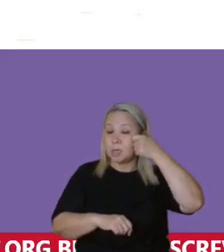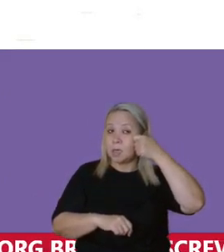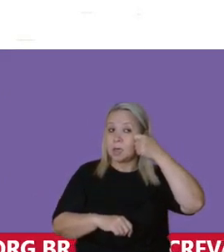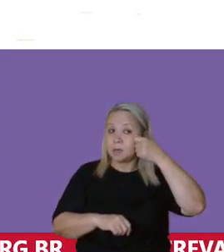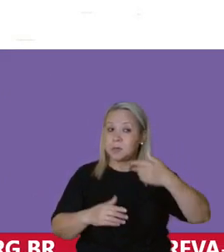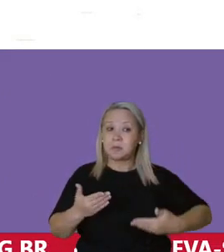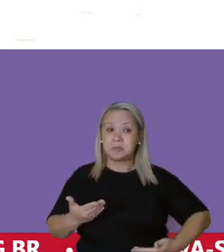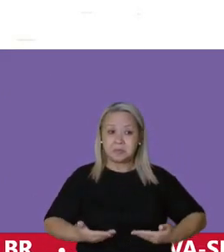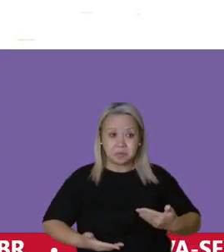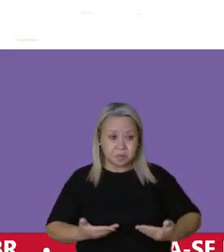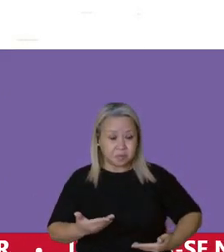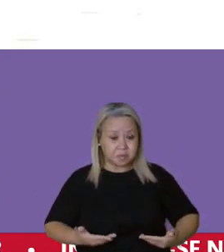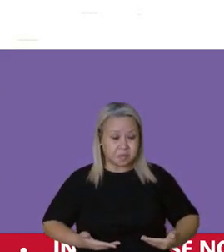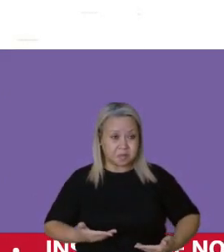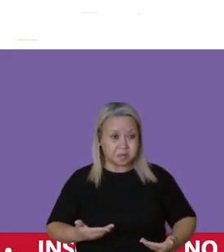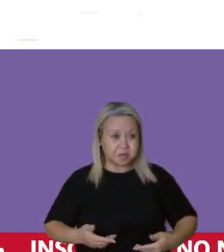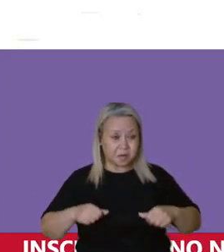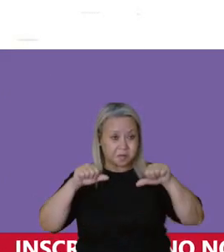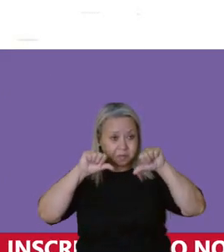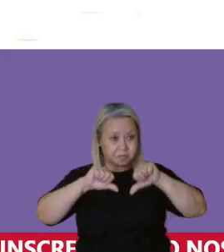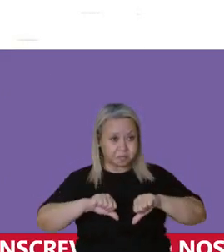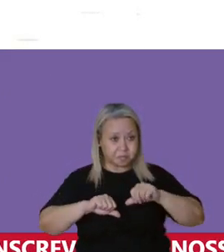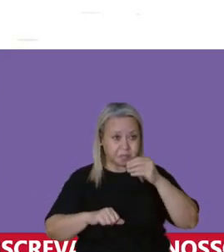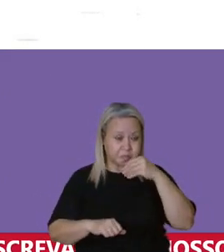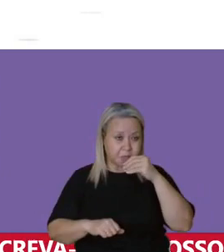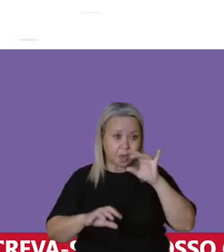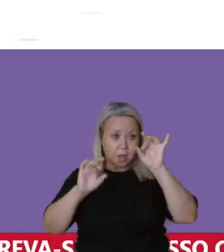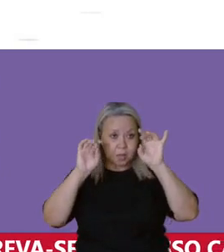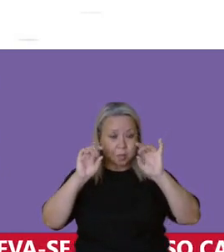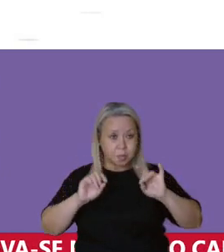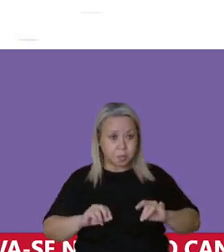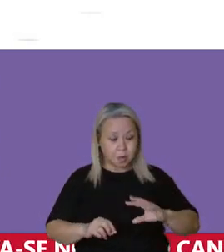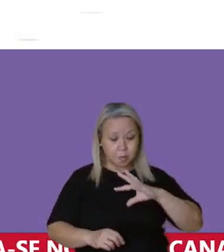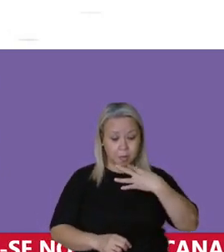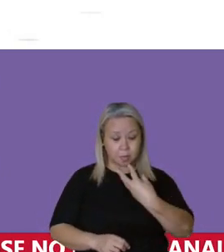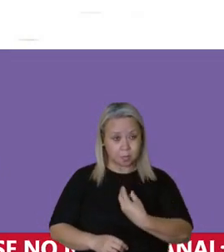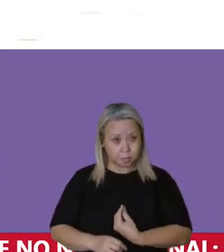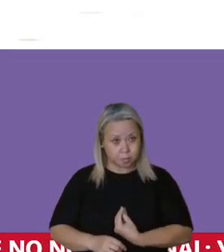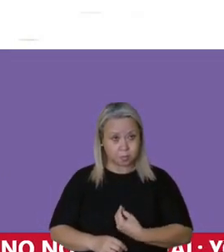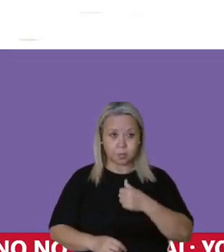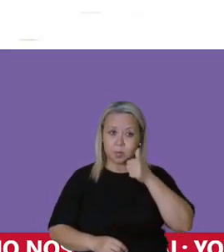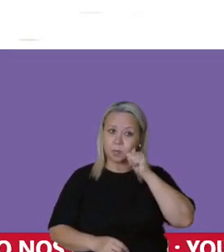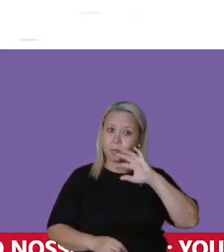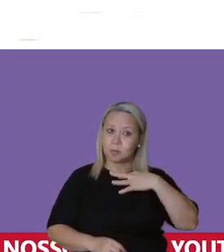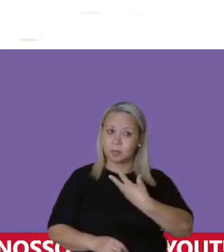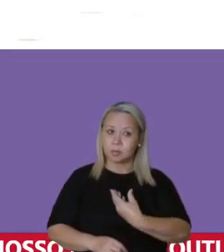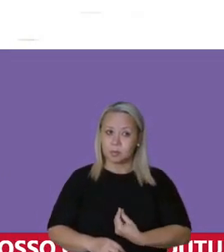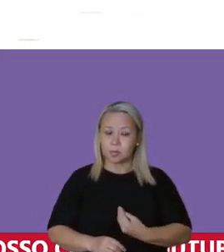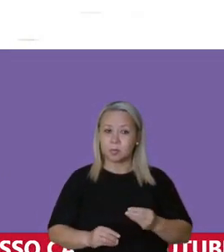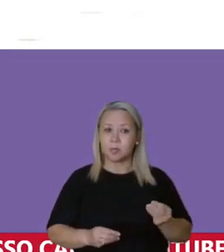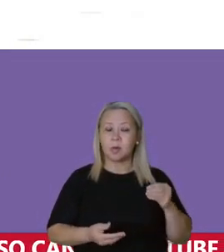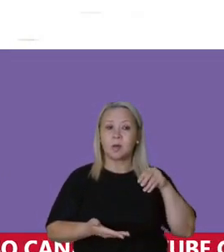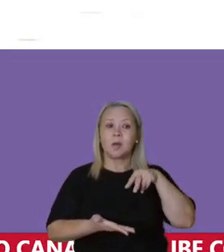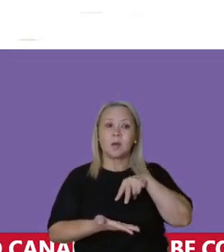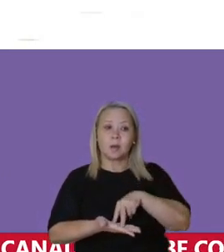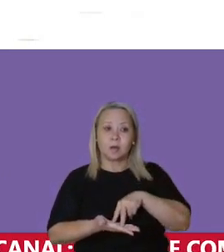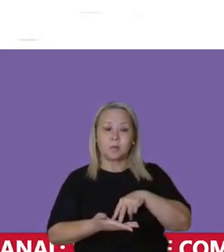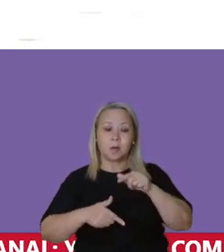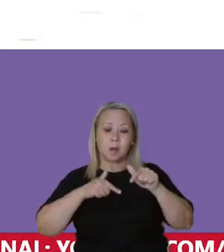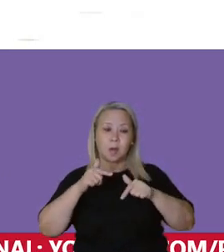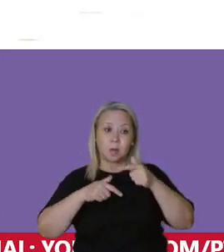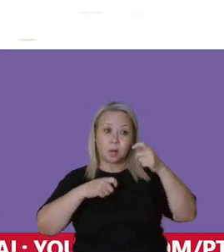do trabalho, né, e mulheres, especialmente travestis, mulheres trans, que têm sido colocadas também no espaço do